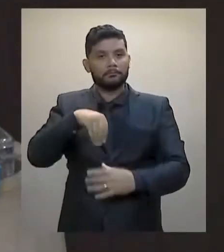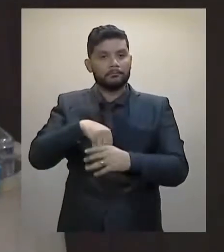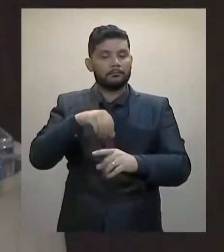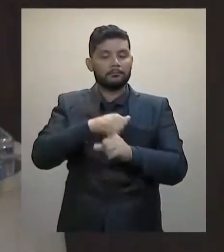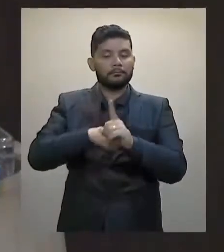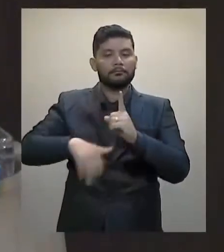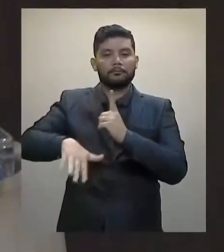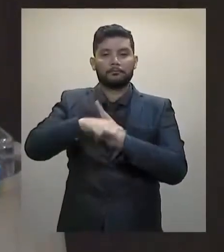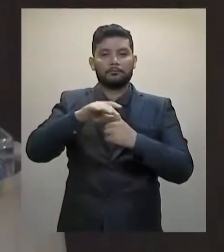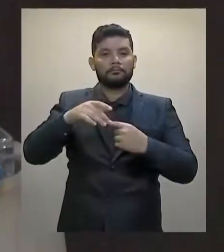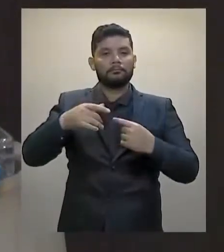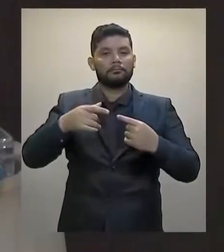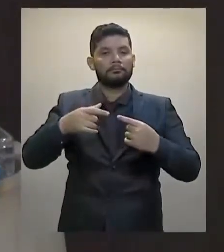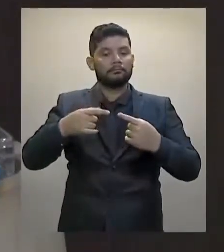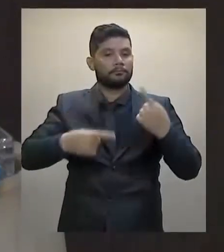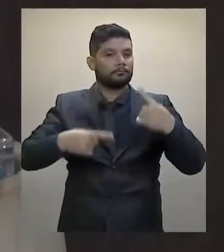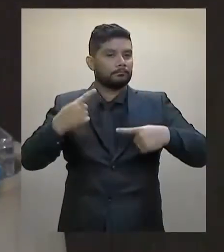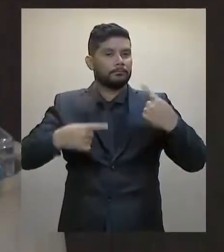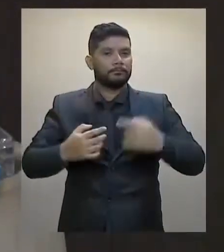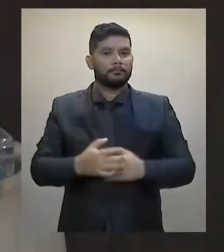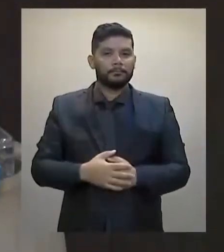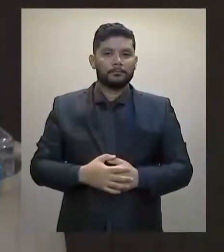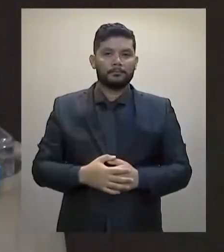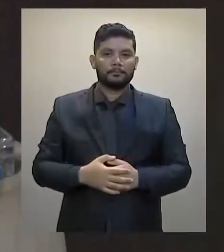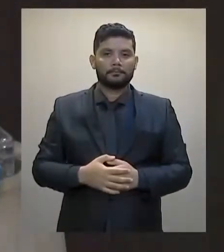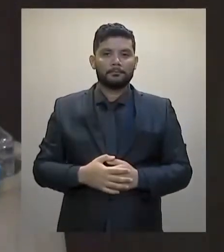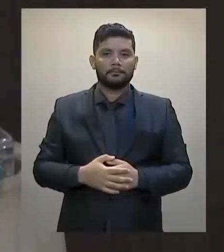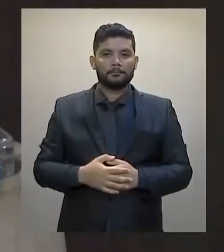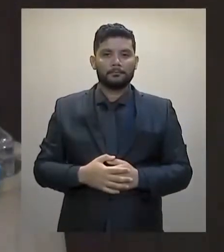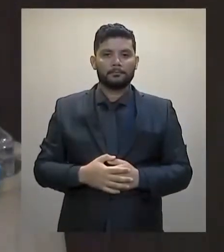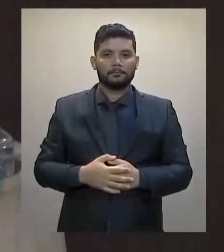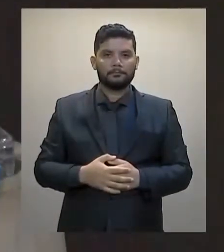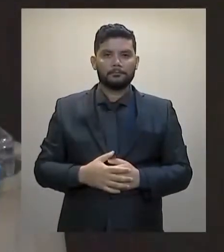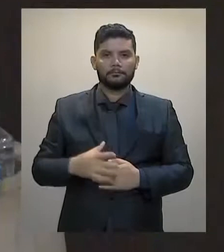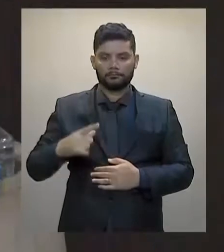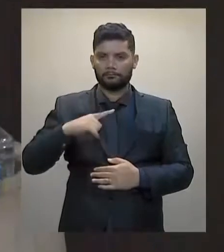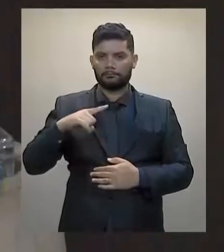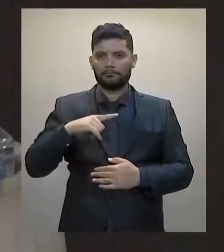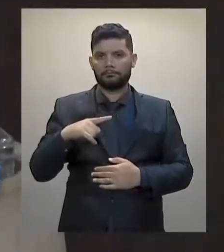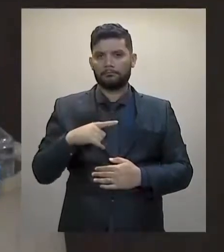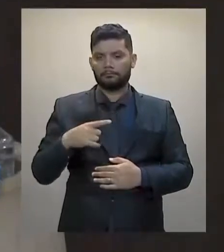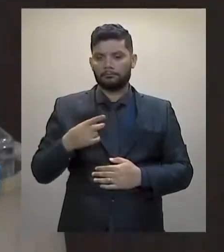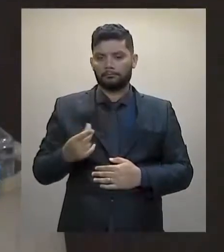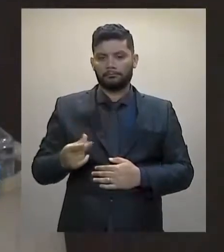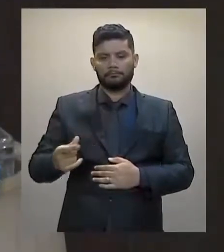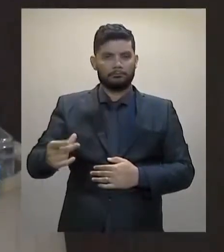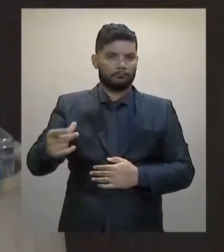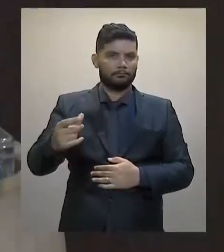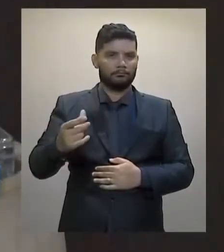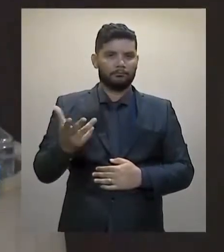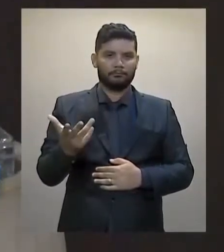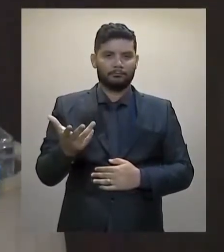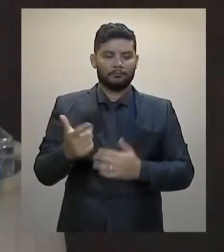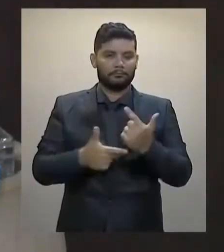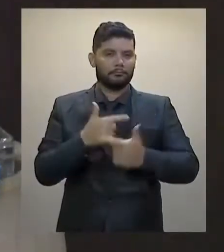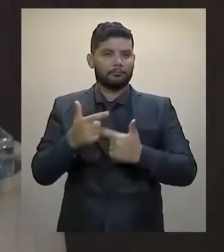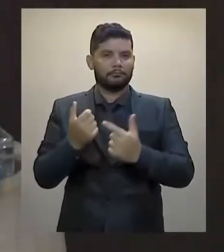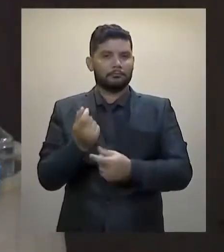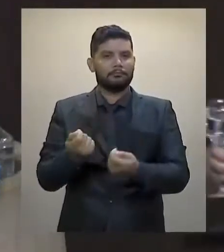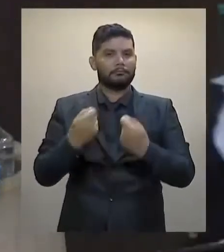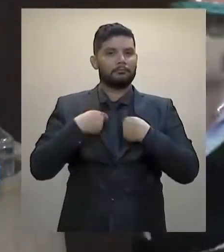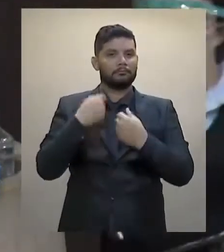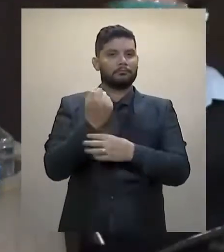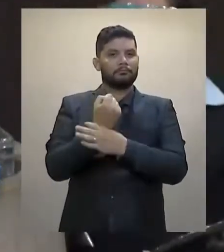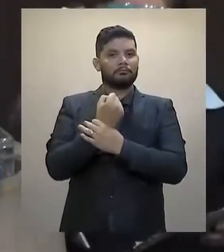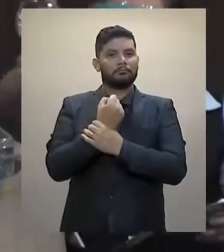brasileira. O fato de eu ter estabilidade me dava a segurança de que,